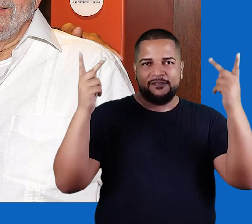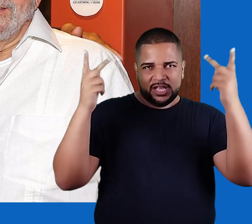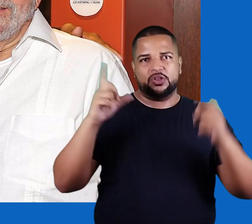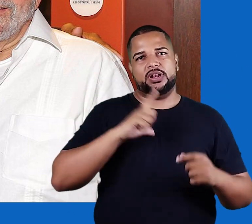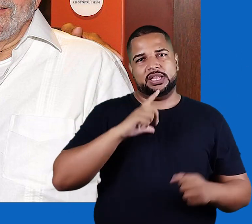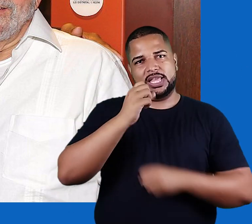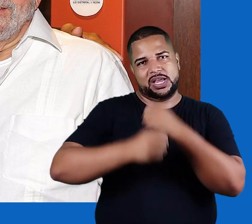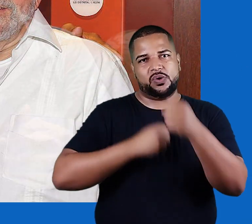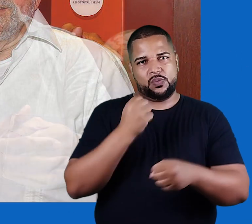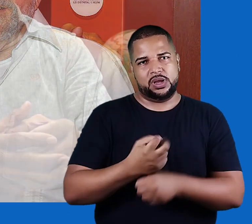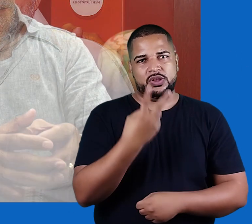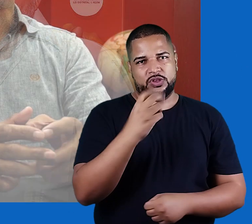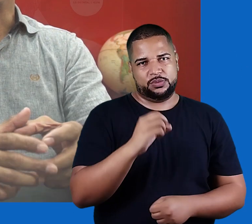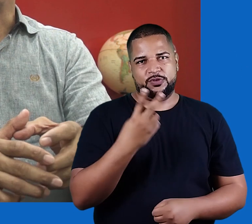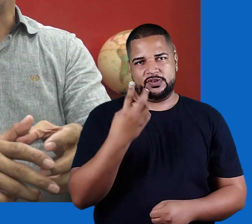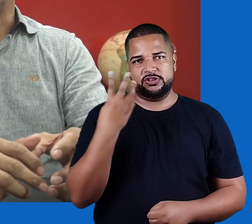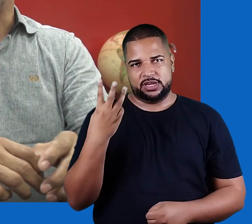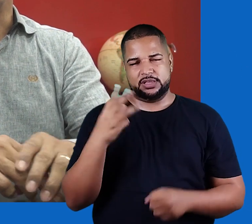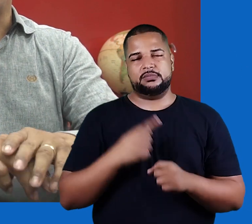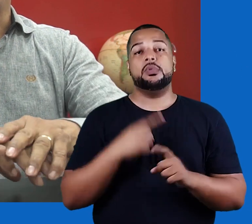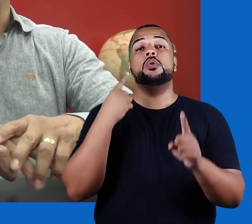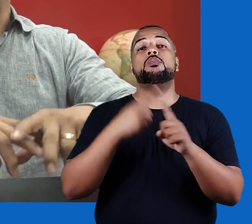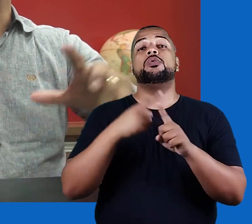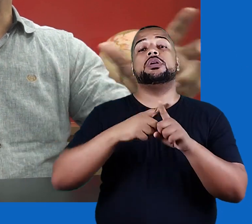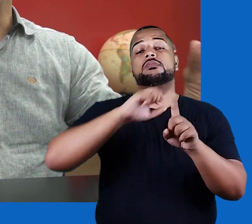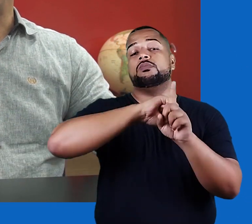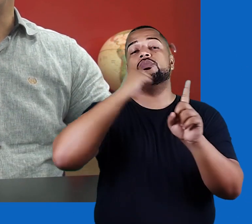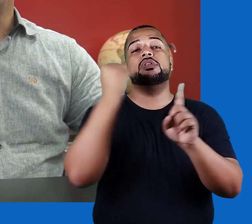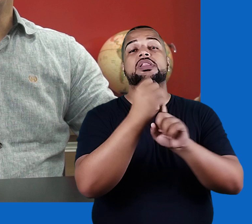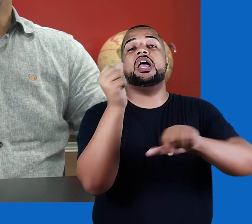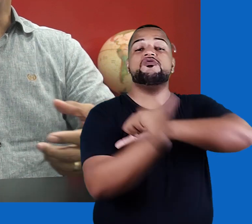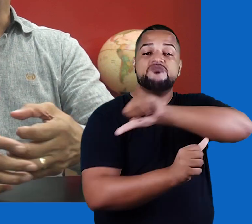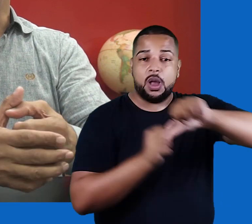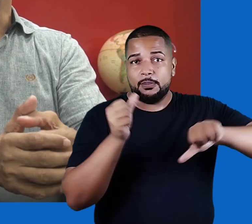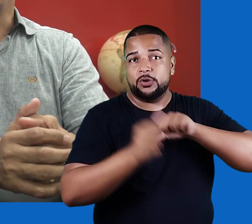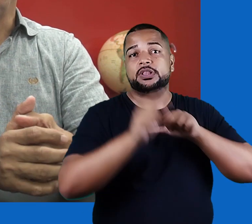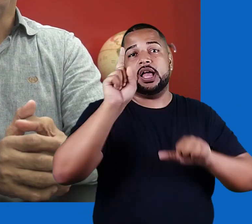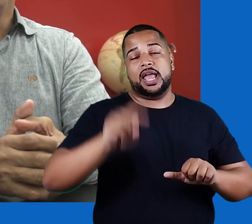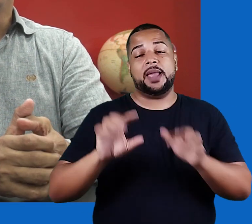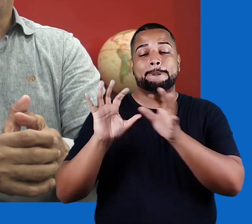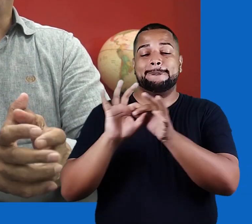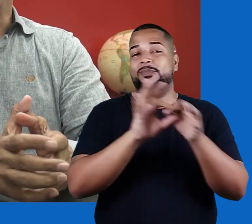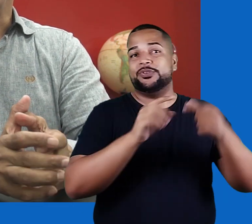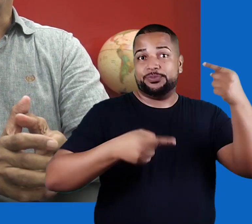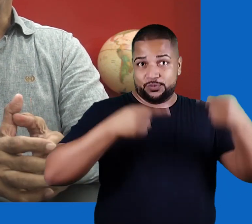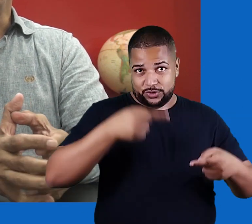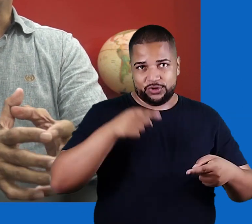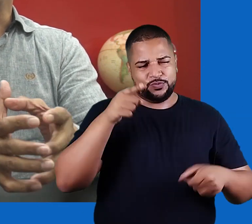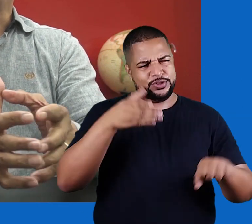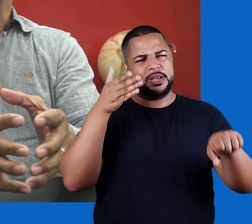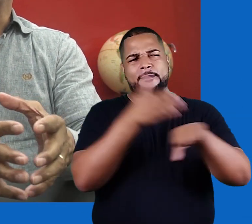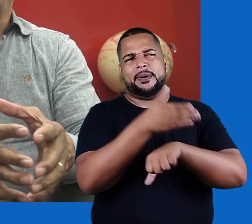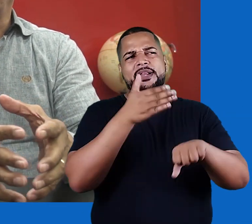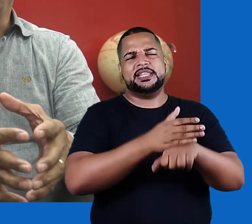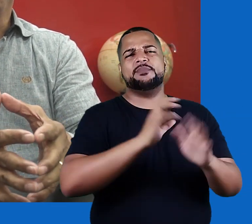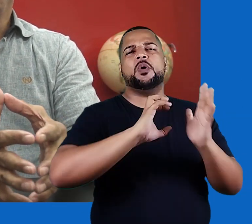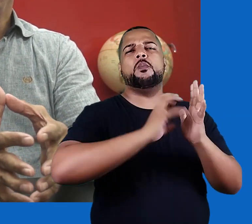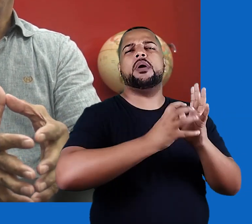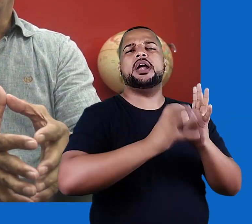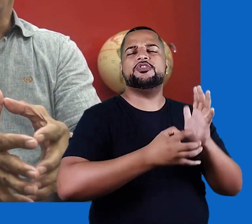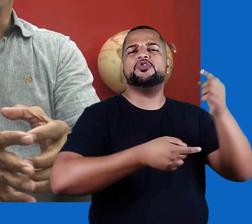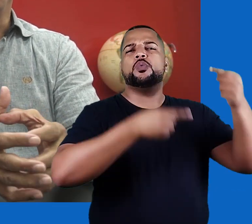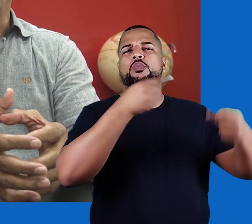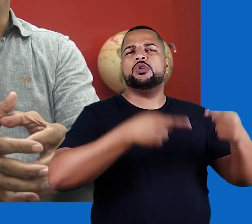2022. Porque o que transforma a sociedade de uma forma mais ampla seria a questão da política. Então você tem que estar num partido